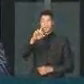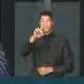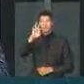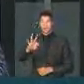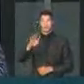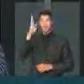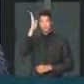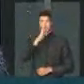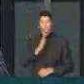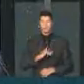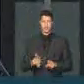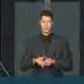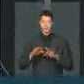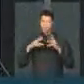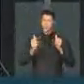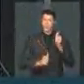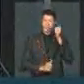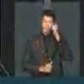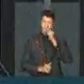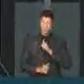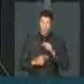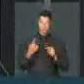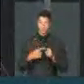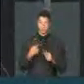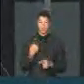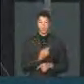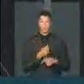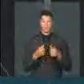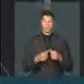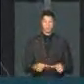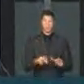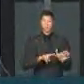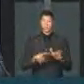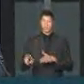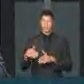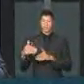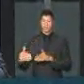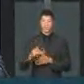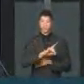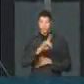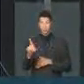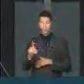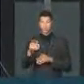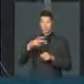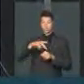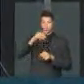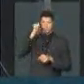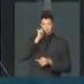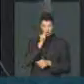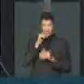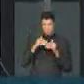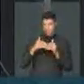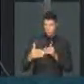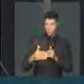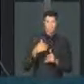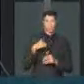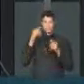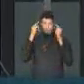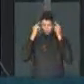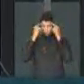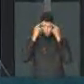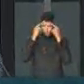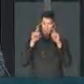PDT do Brasil e todas as mulheres, porque nós estamos na semana do Dia Internacional da Mulher, um momento de